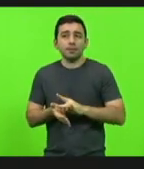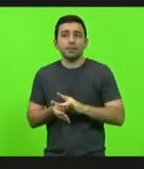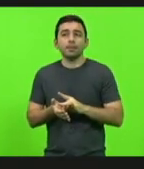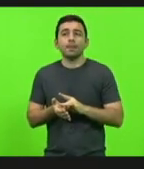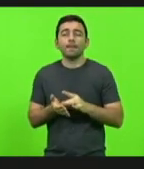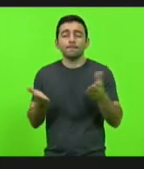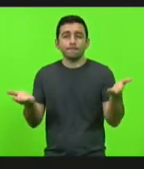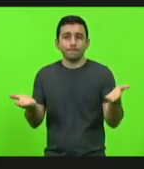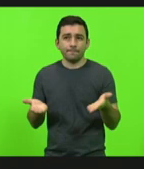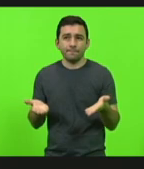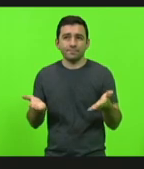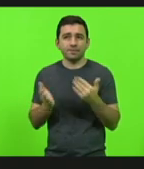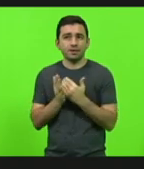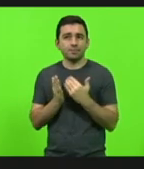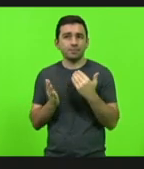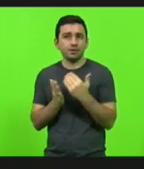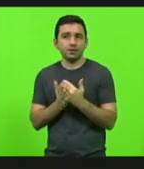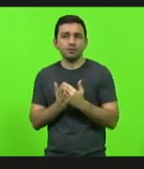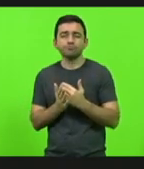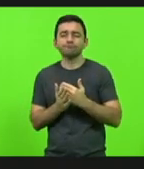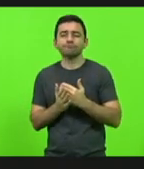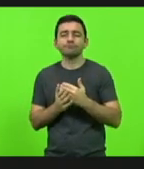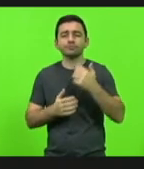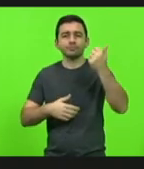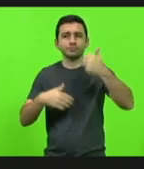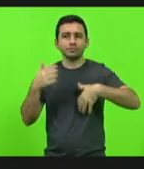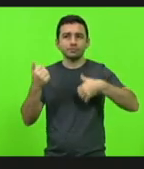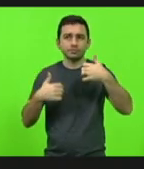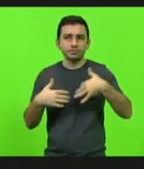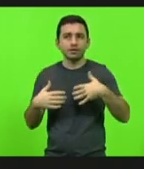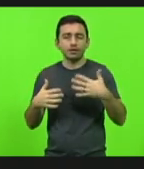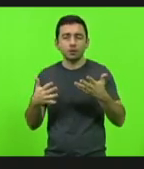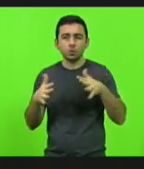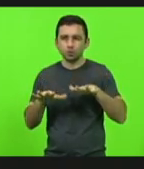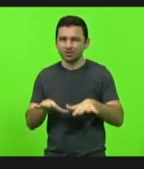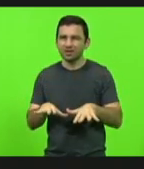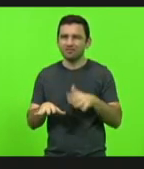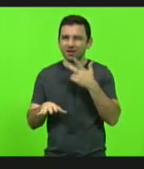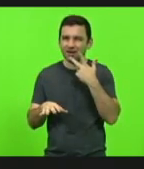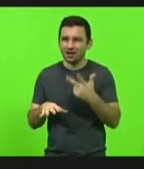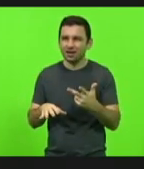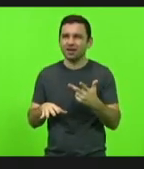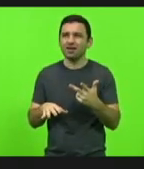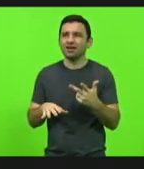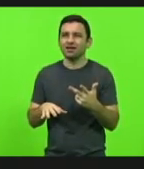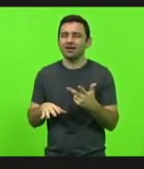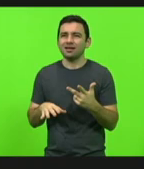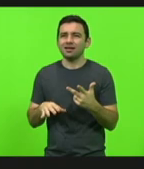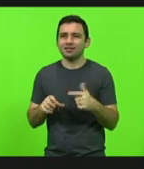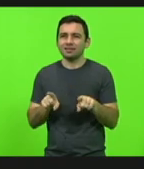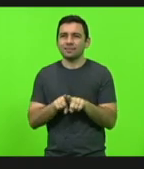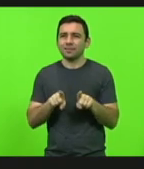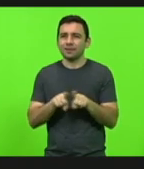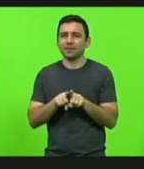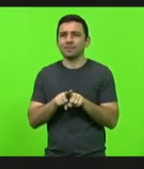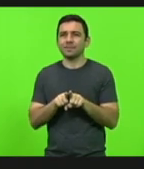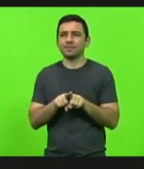por mais que a gente fale na questão assim da inclusão na questão da